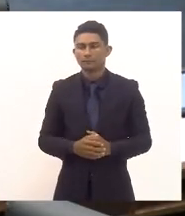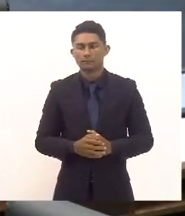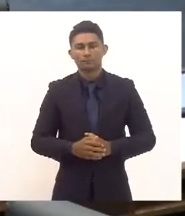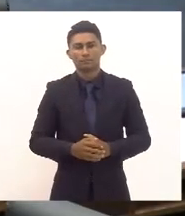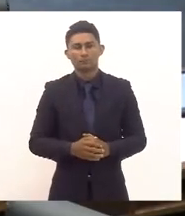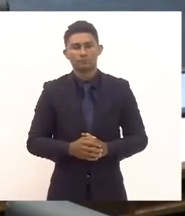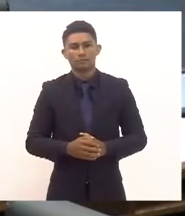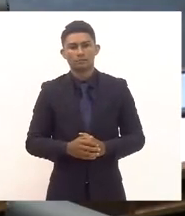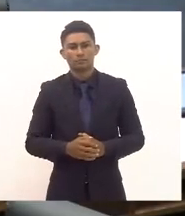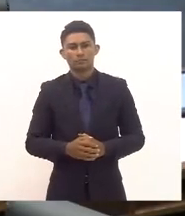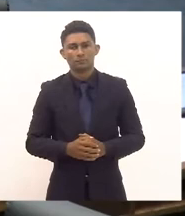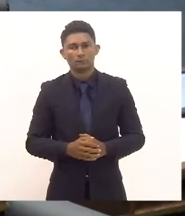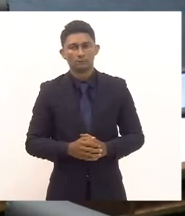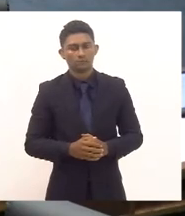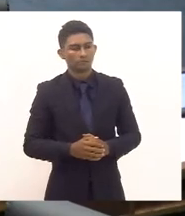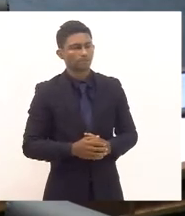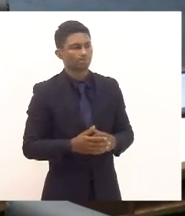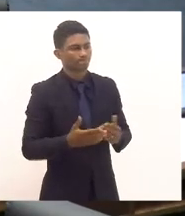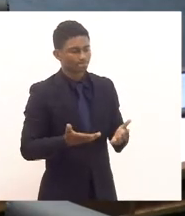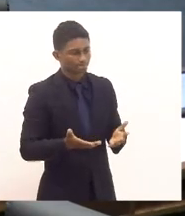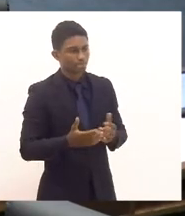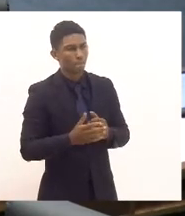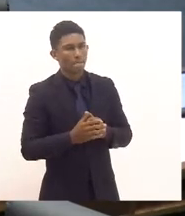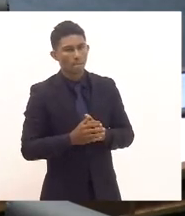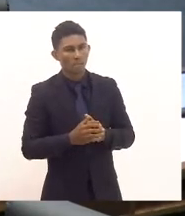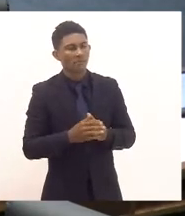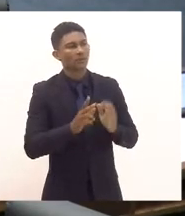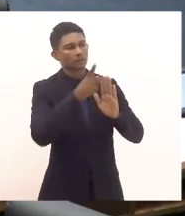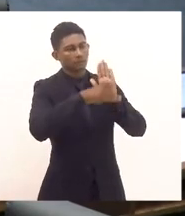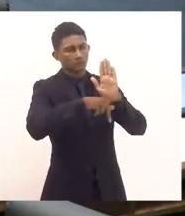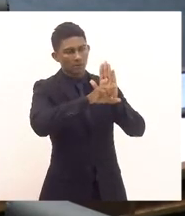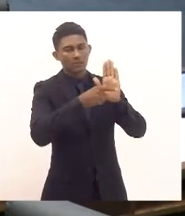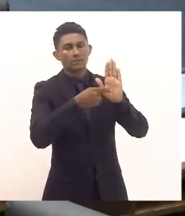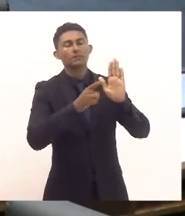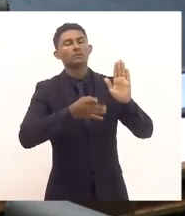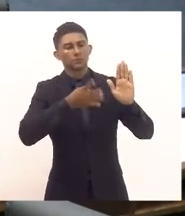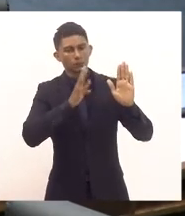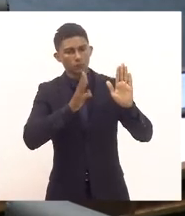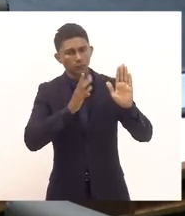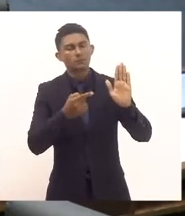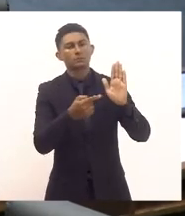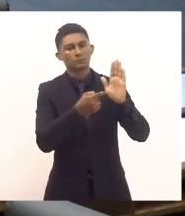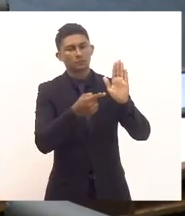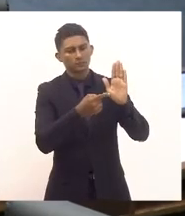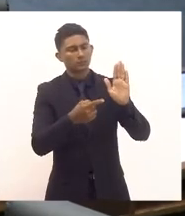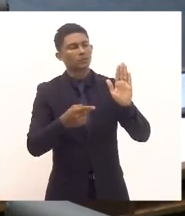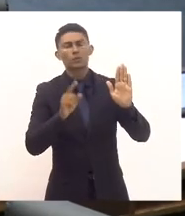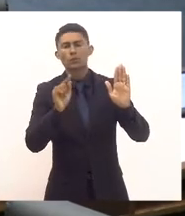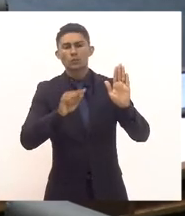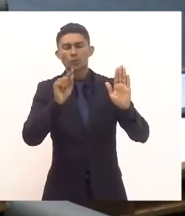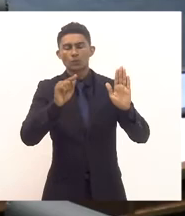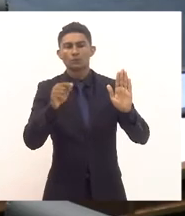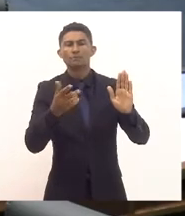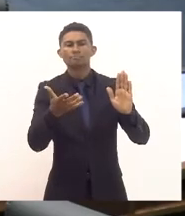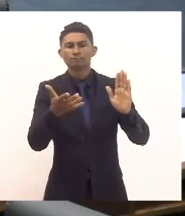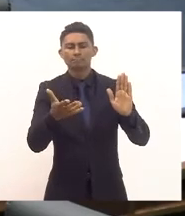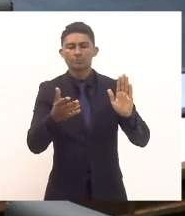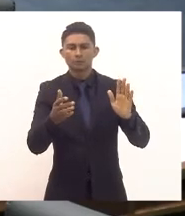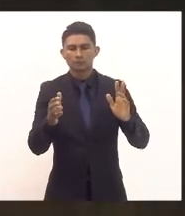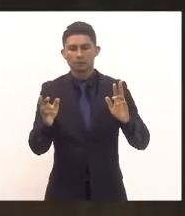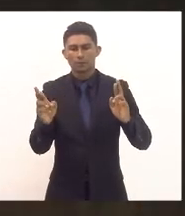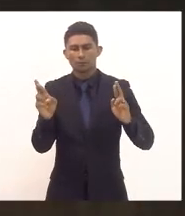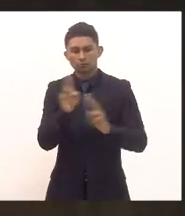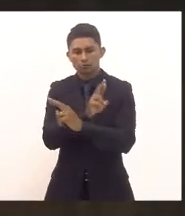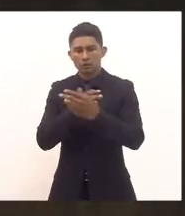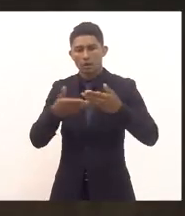o deputado André Ceciliano com isso para já de Patrick Soares que busca estabelecer uma colaboração